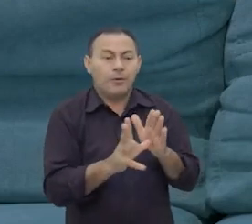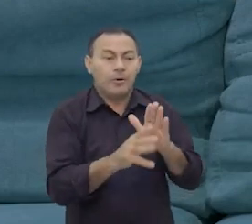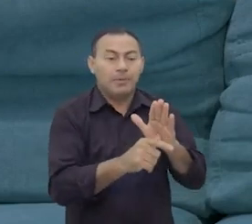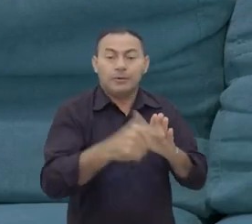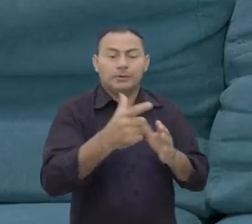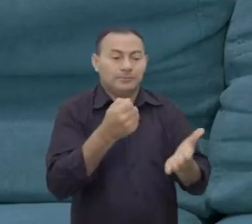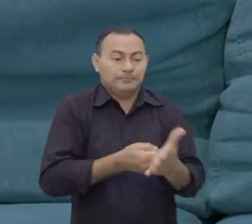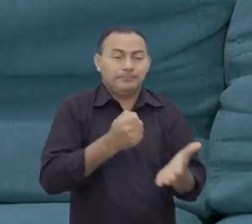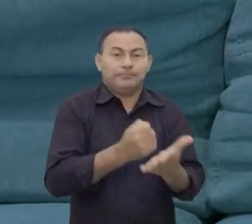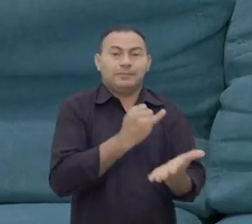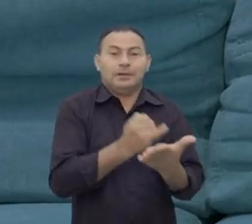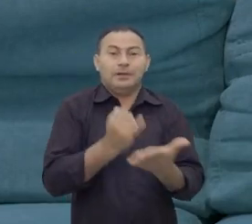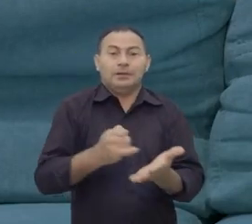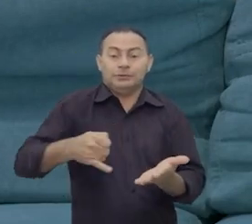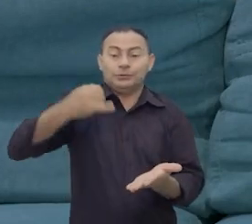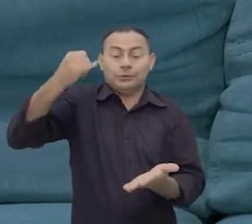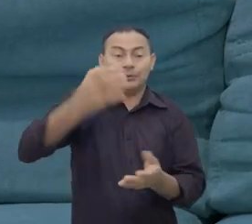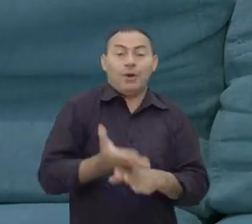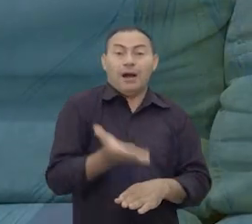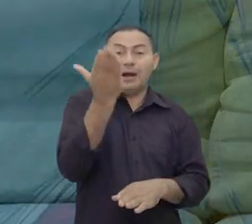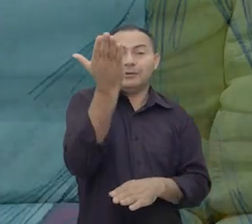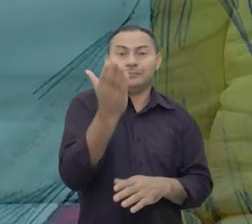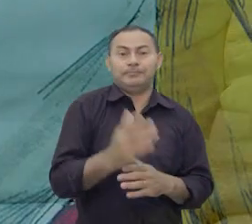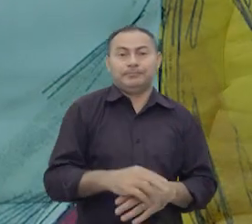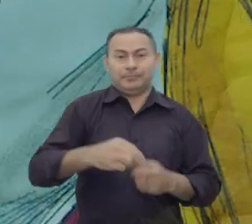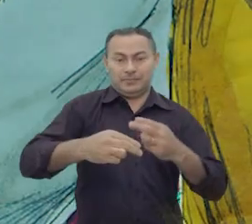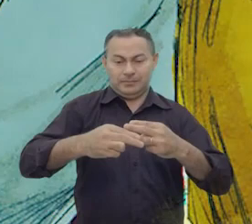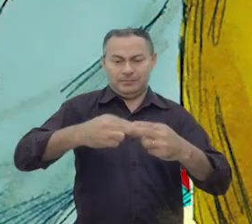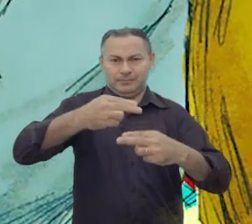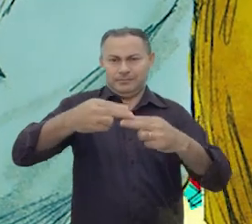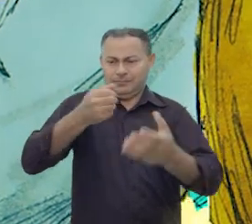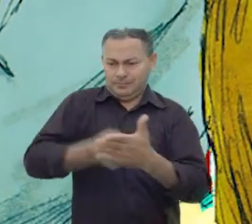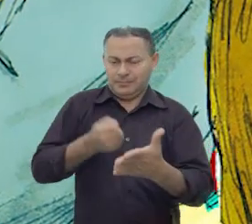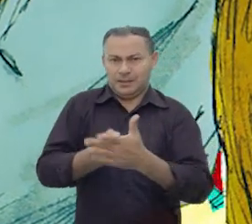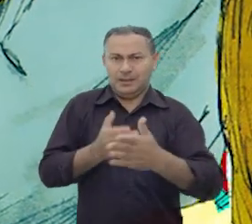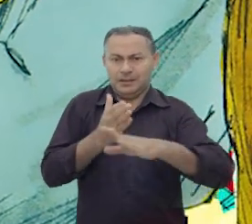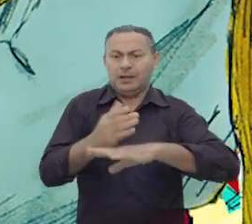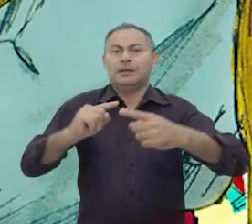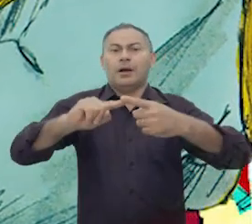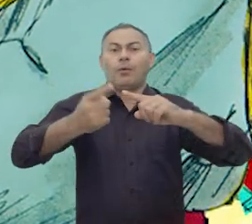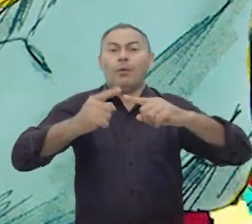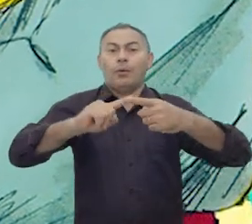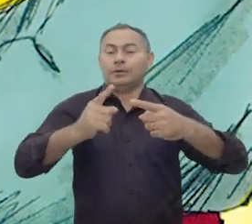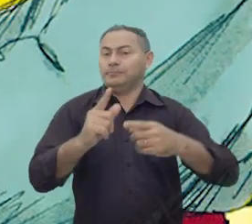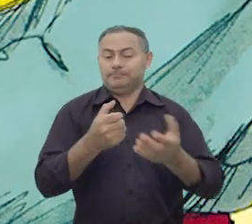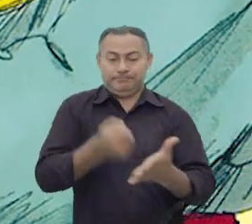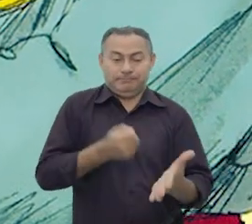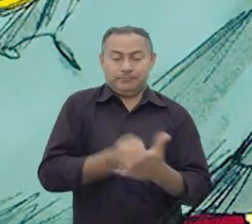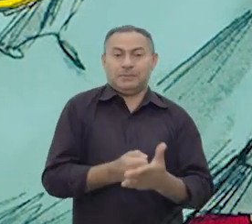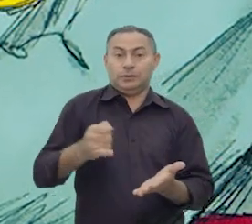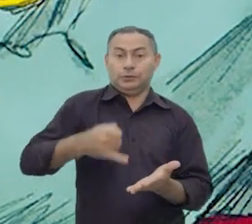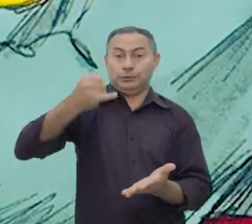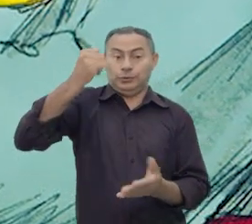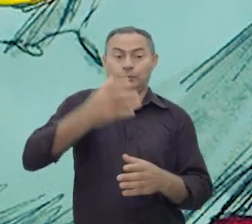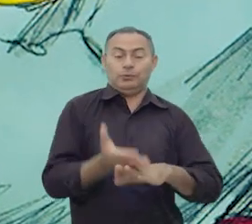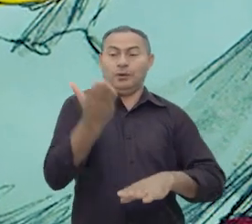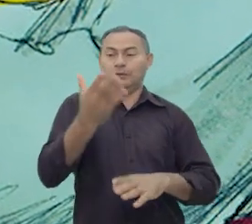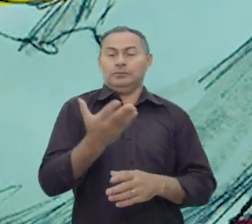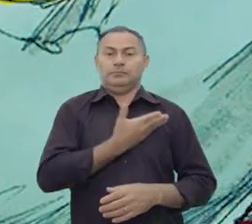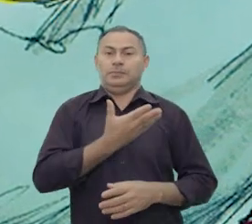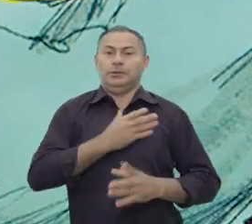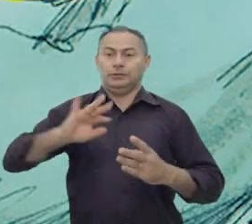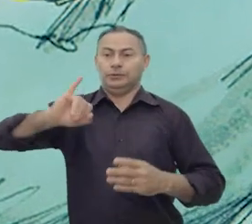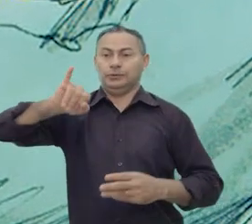roubando outras com cobrança de juros. Neemias os força a entrar em acordo para que não cobrem juros dos